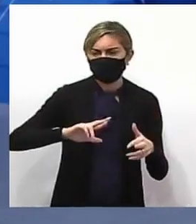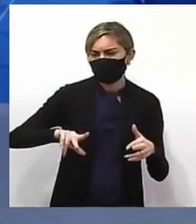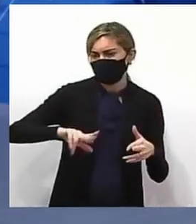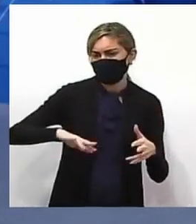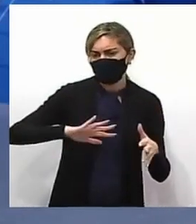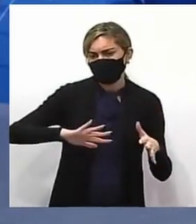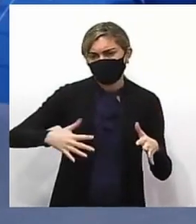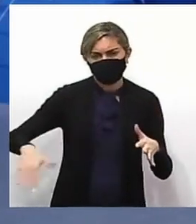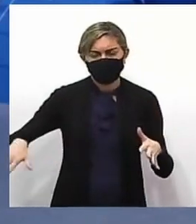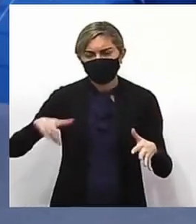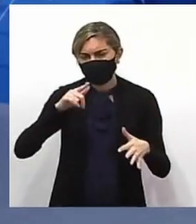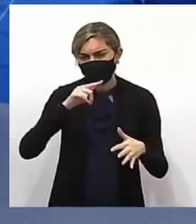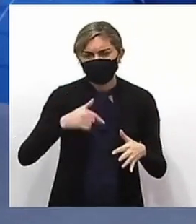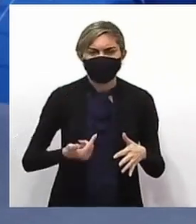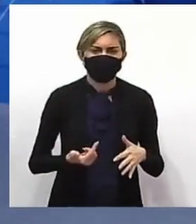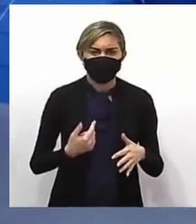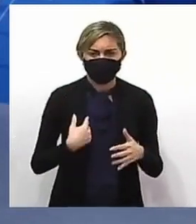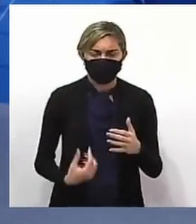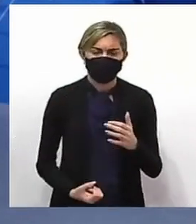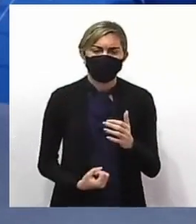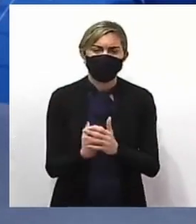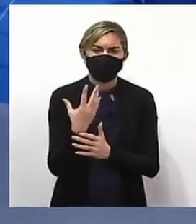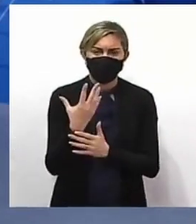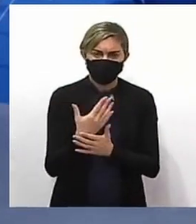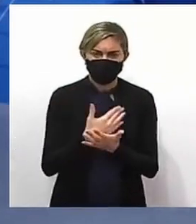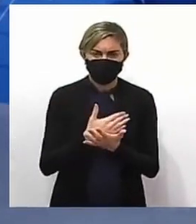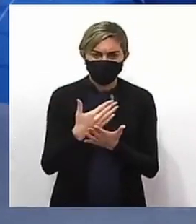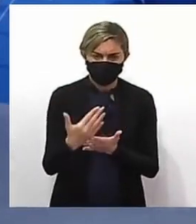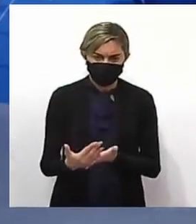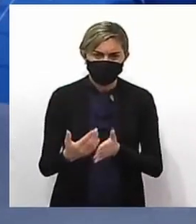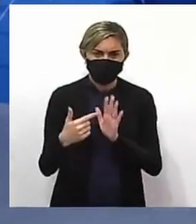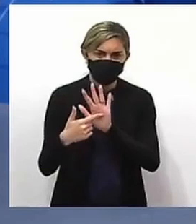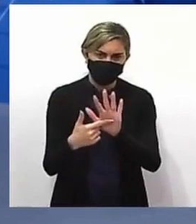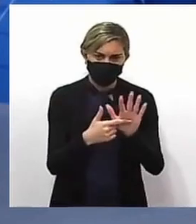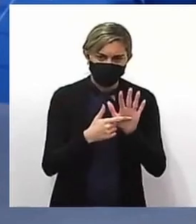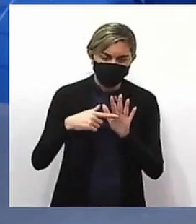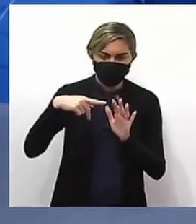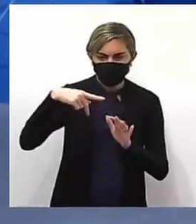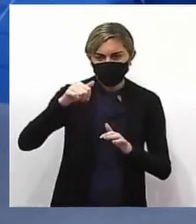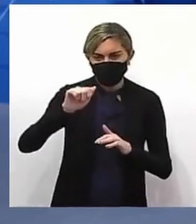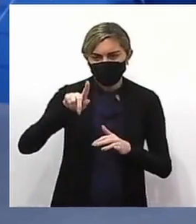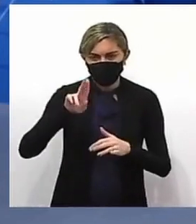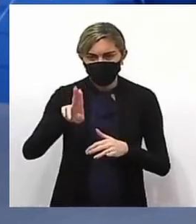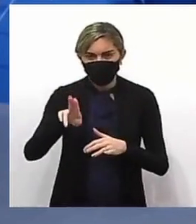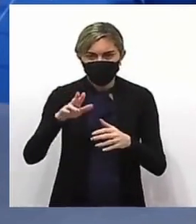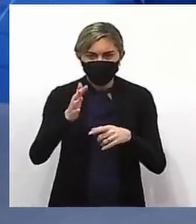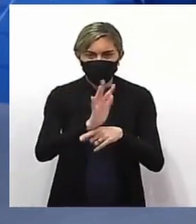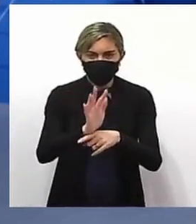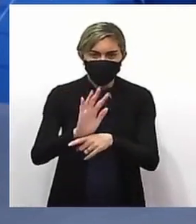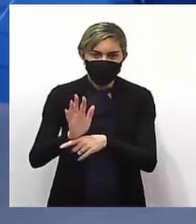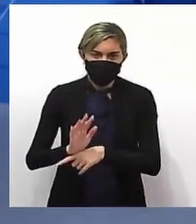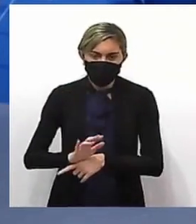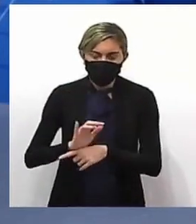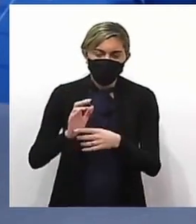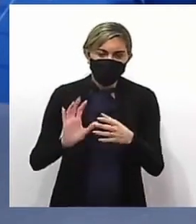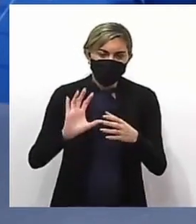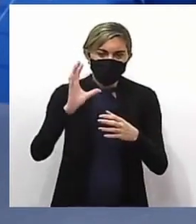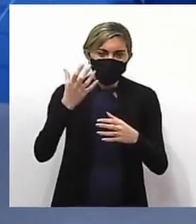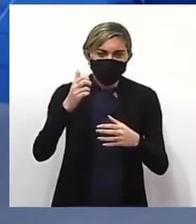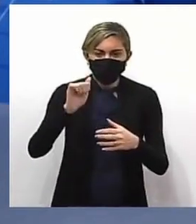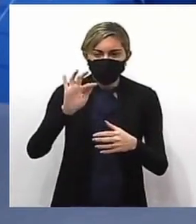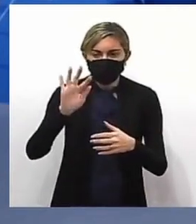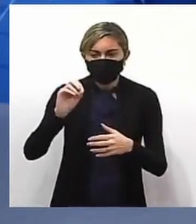assim? O Entre Marés estreou na Mostra Pajeú de Cinema, que acontece em Afogados da